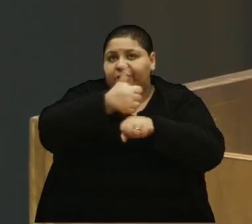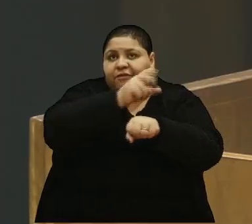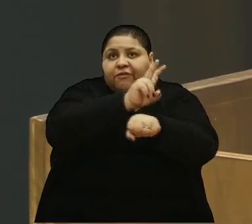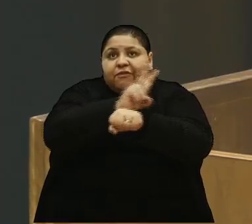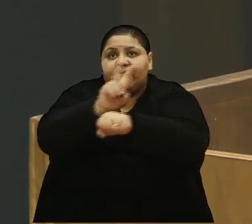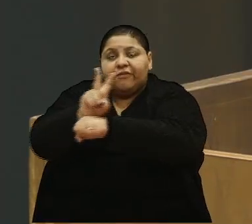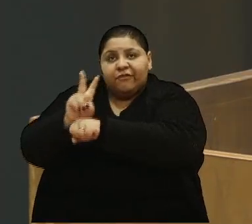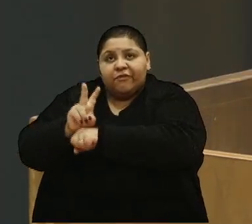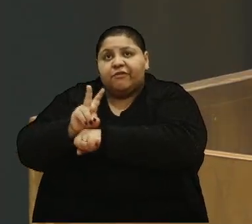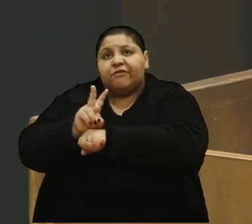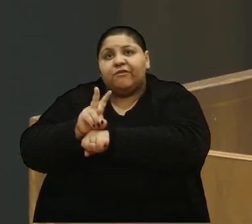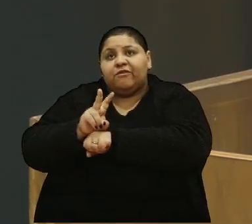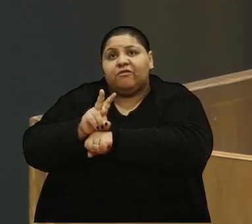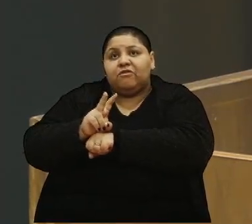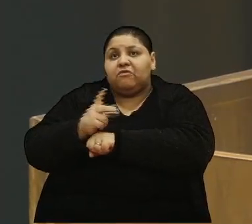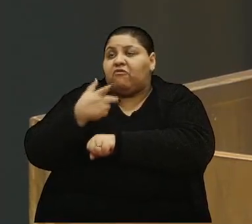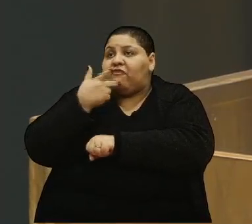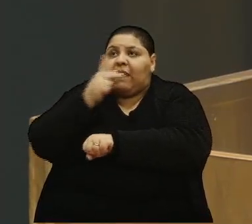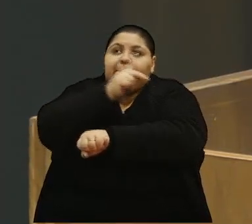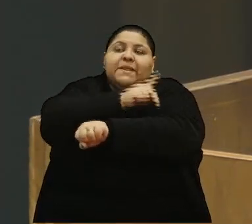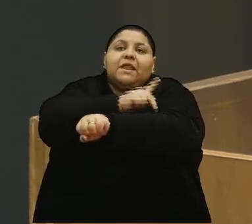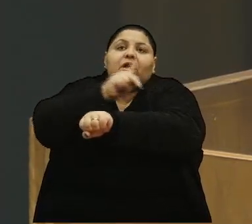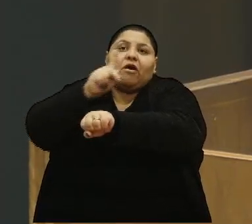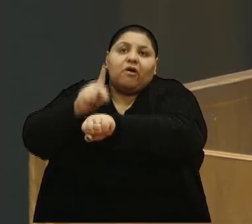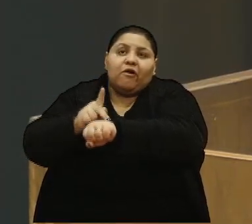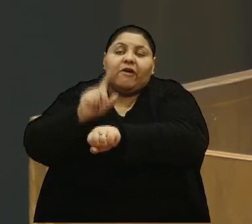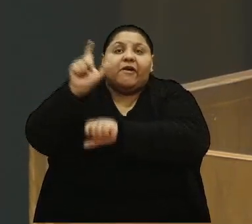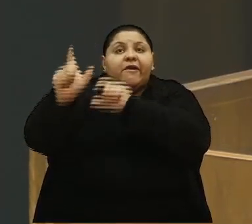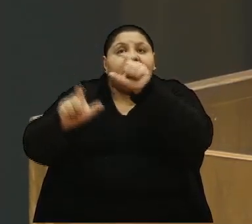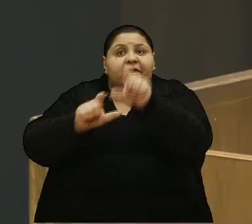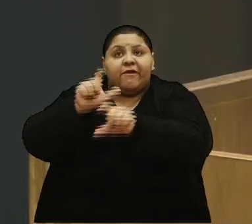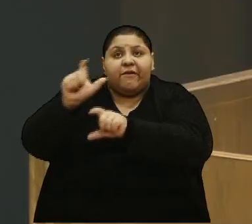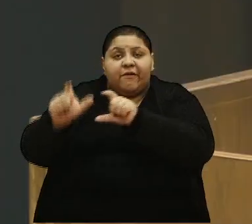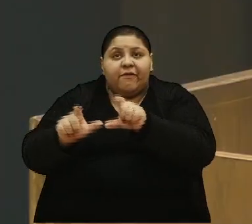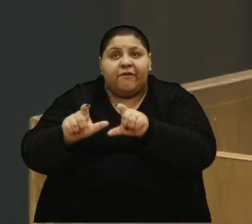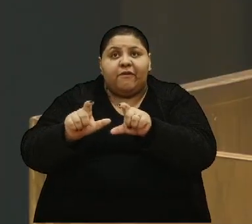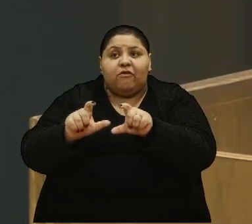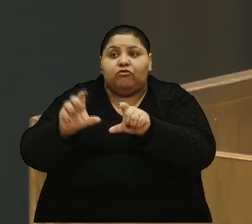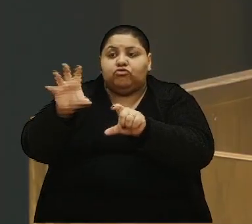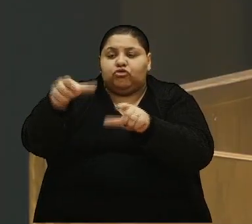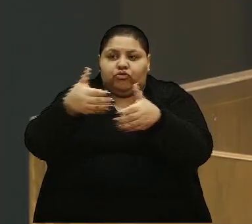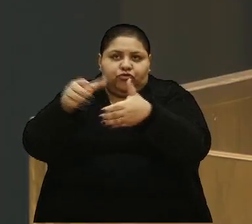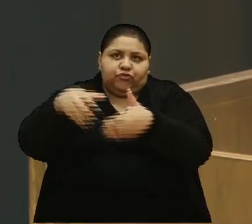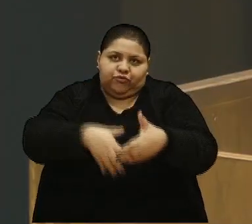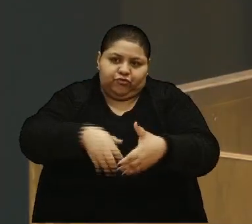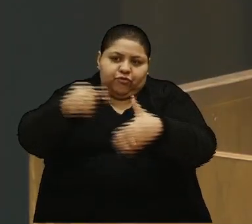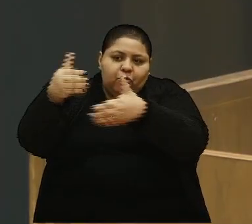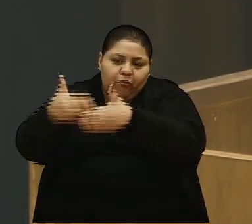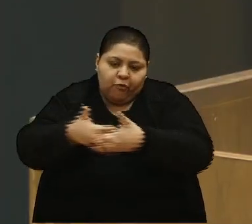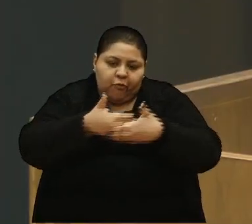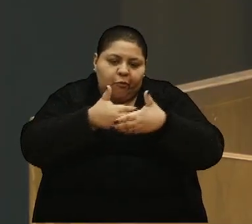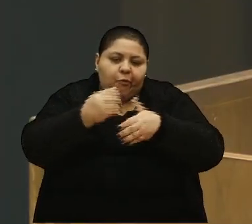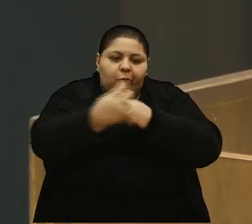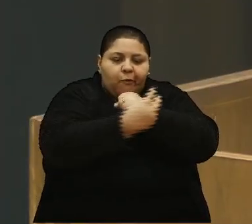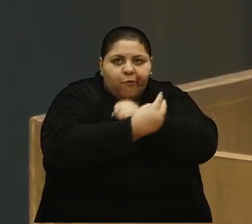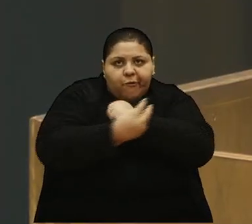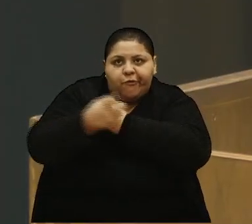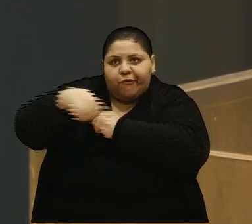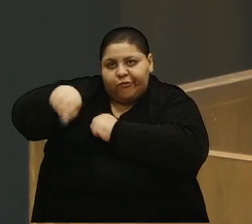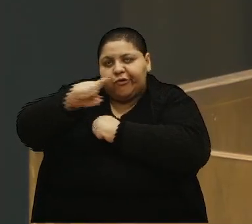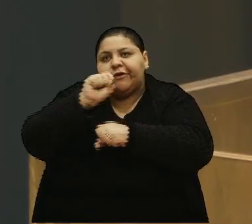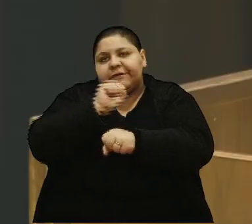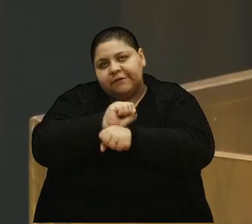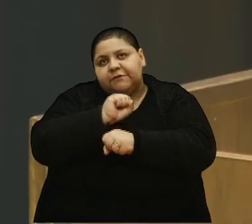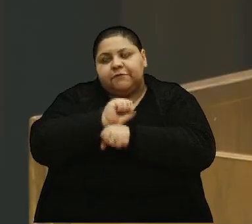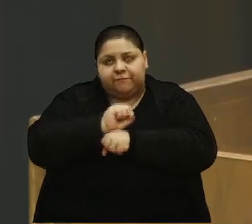eu falo cuidar, eu vou ser bem pedagógico. São pessoas que pegam os nossos filhos, cuidam, que é o que nós